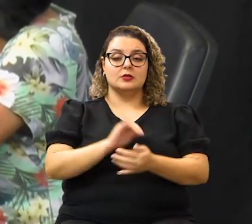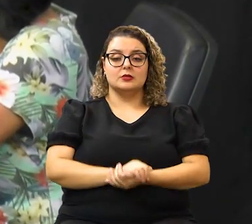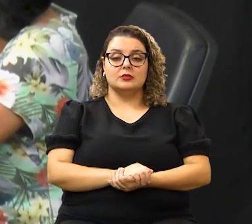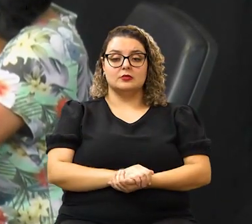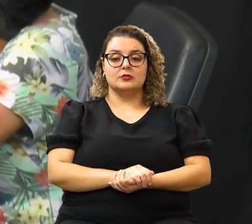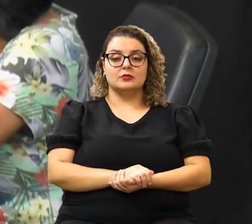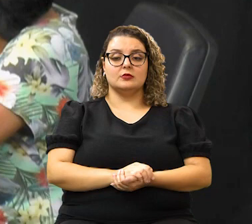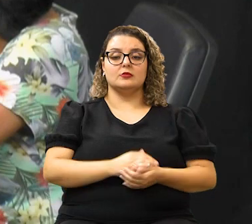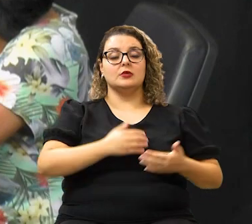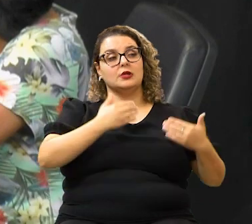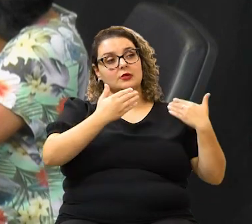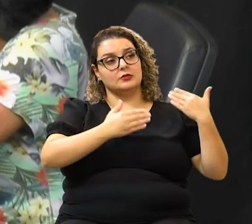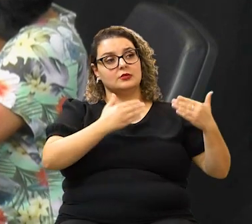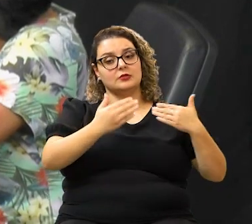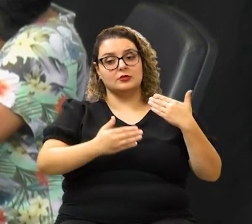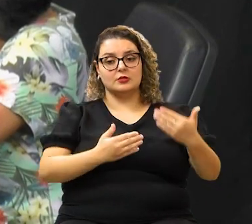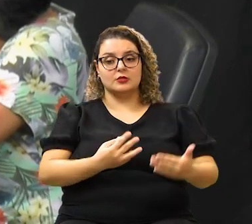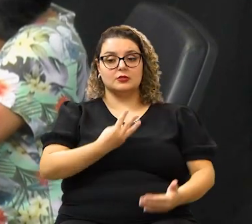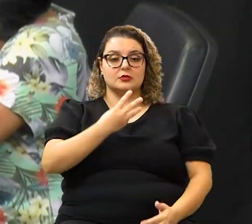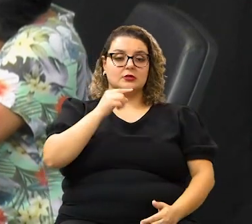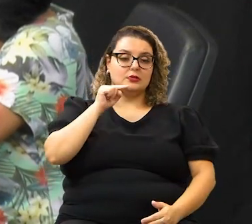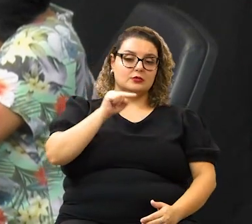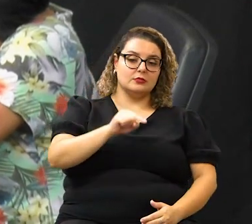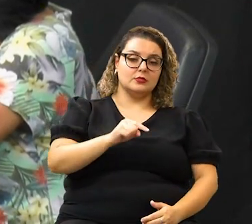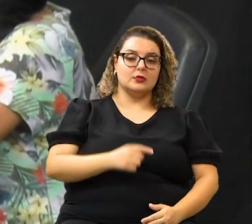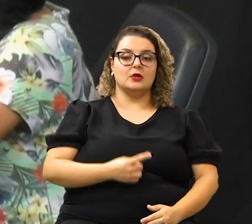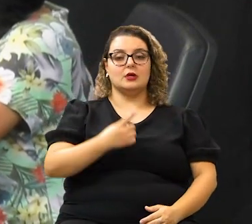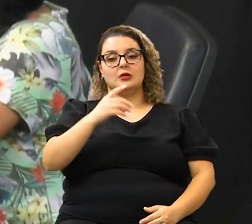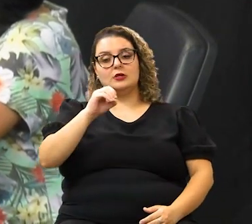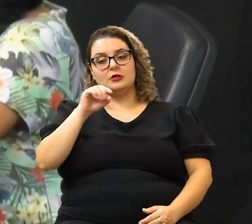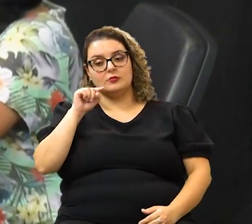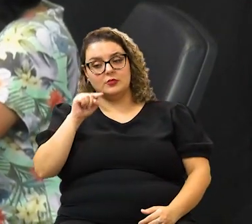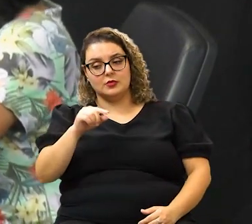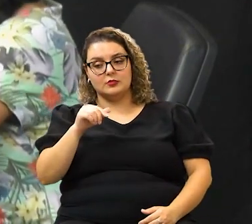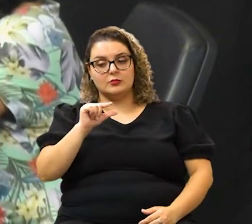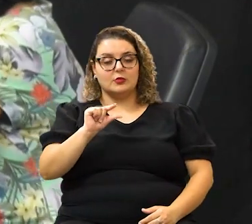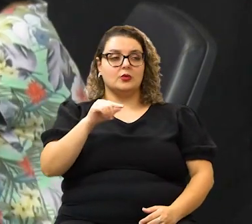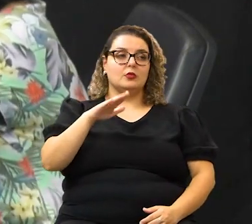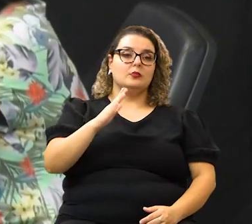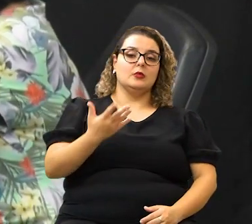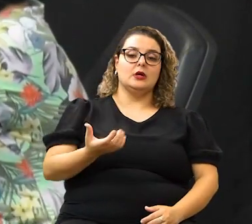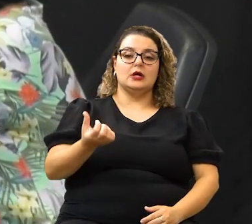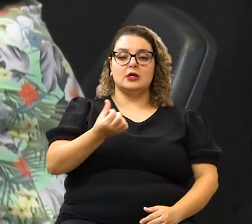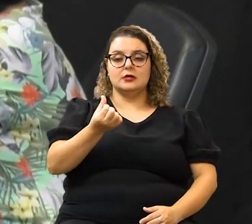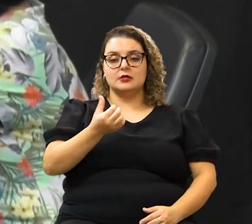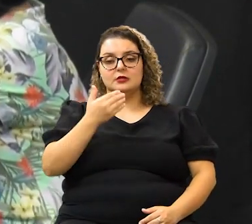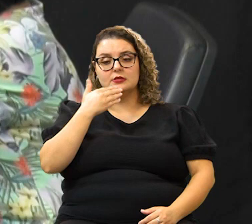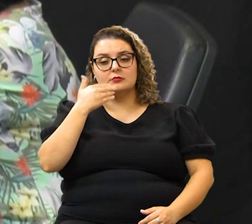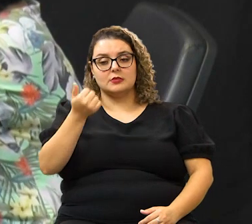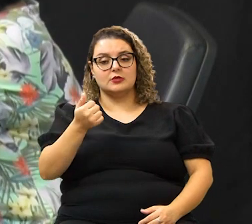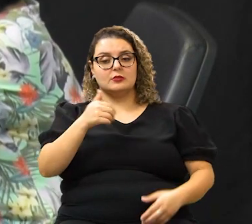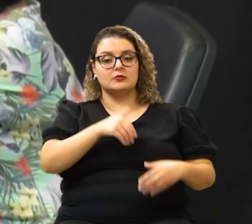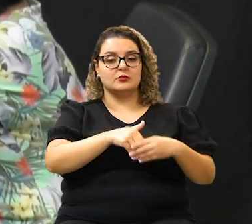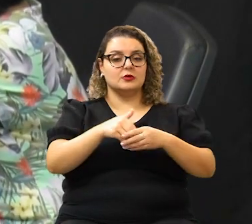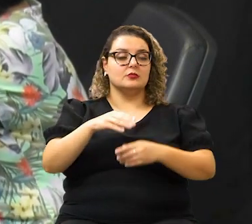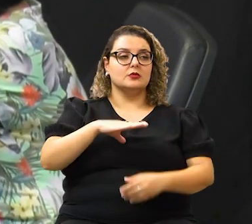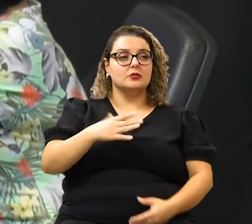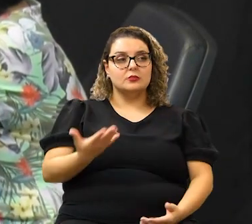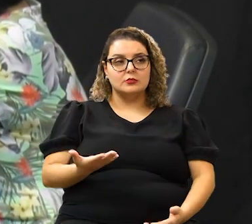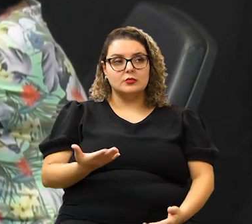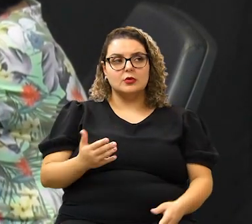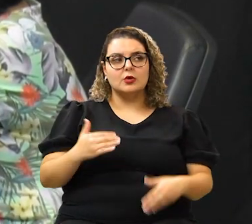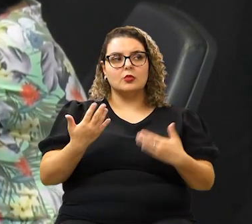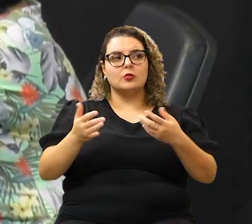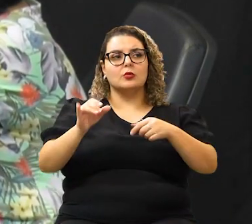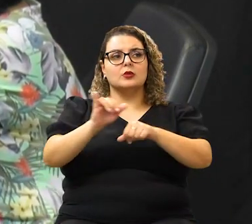poucos votos, 10.000 e pouco, aí a sexta melhor votada da cidade. Que tipo de estratégia você